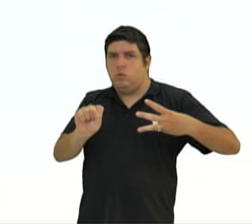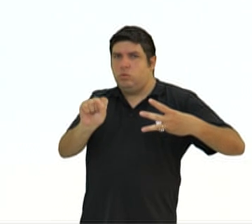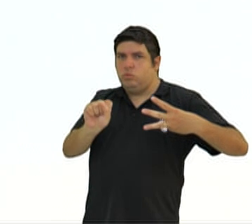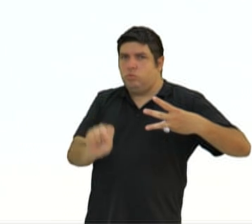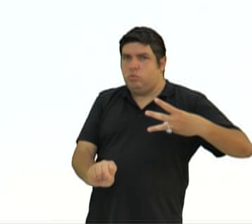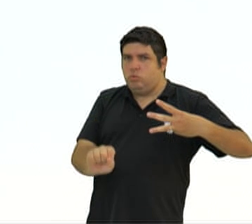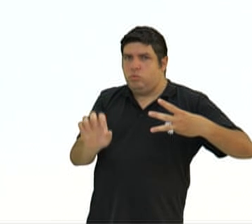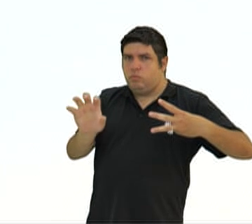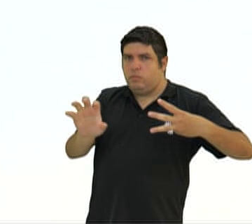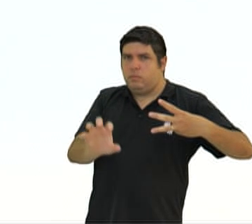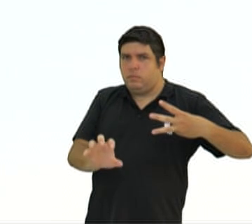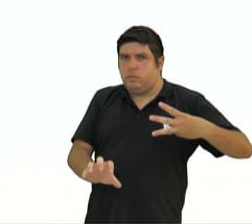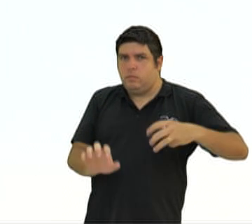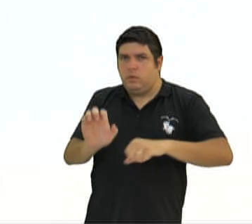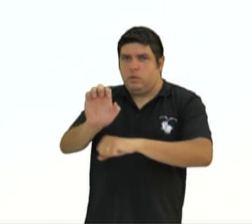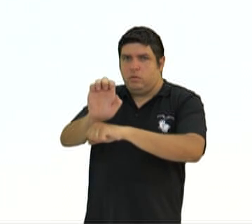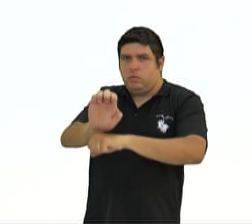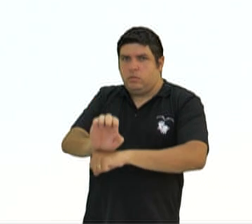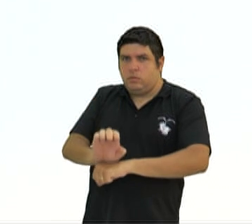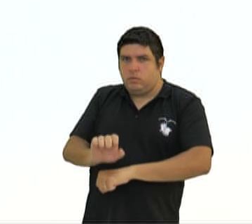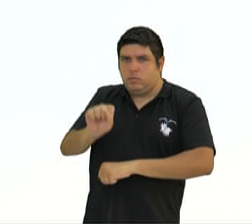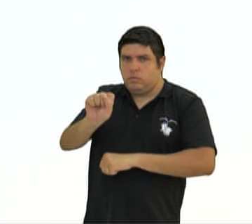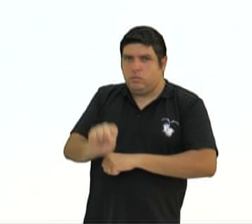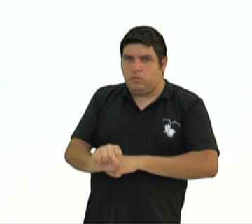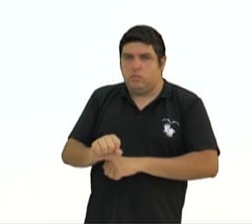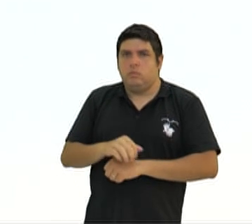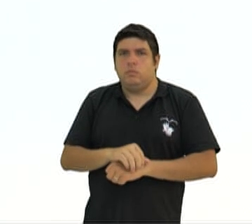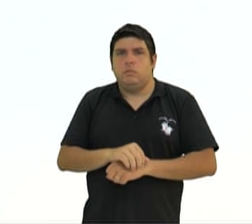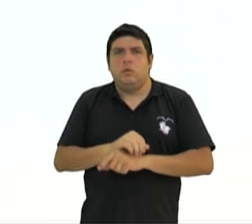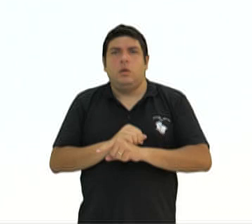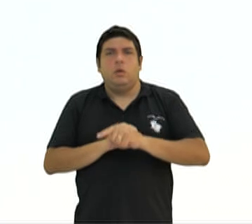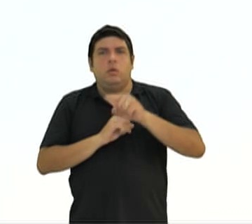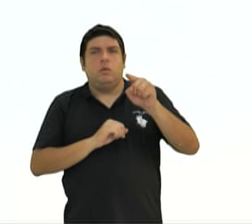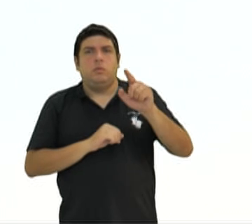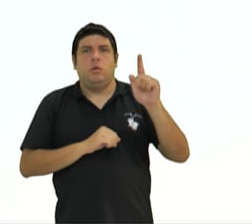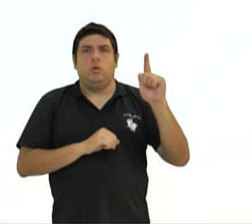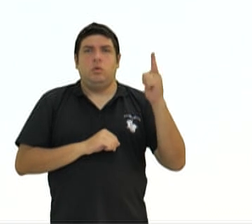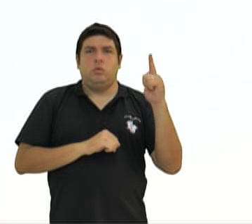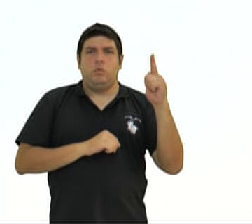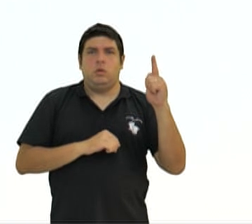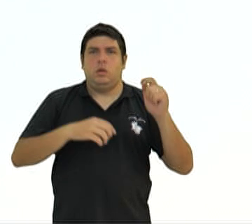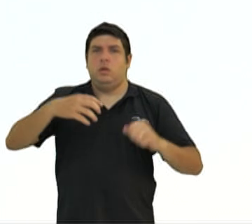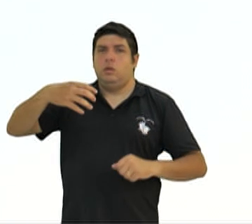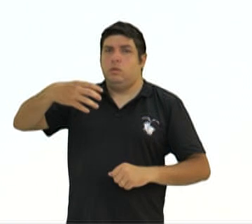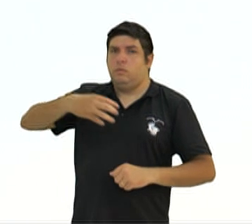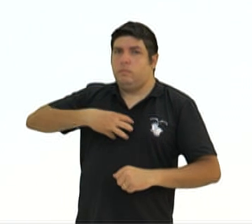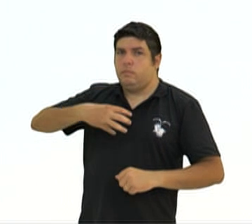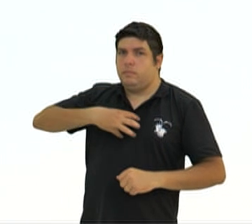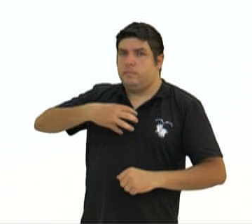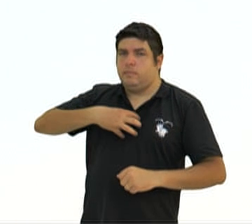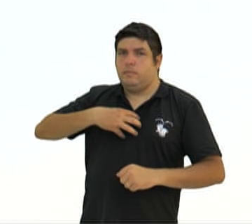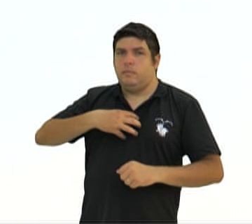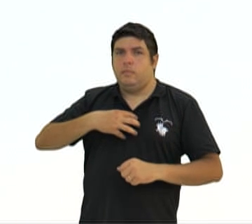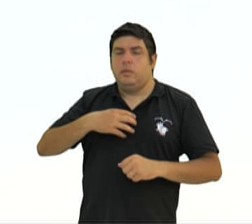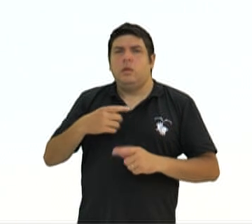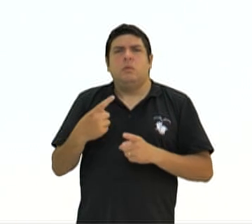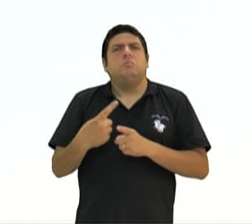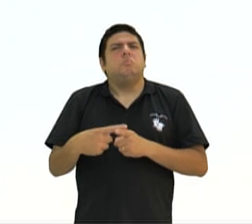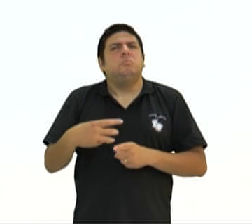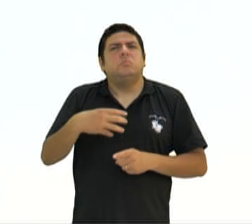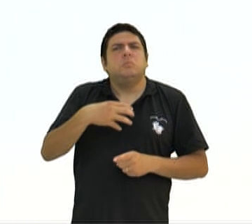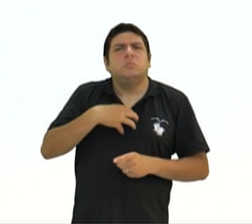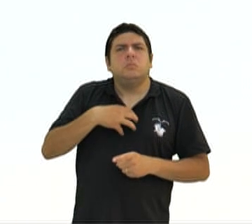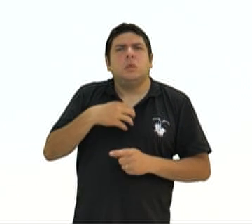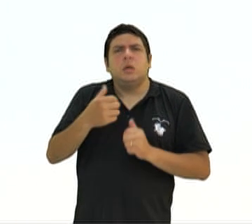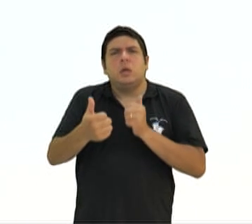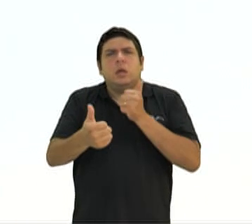plano ali. Na sequência ali, Goiás, Bahia, também pela proximidade com essa